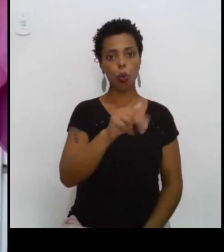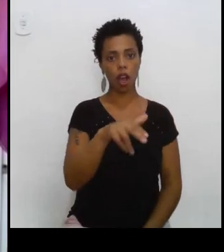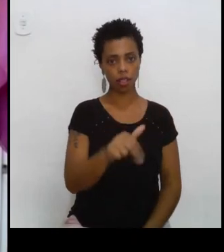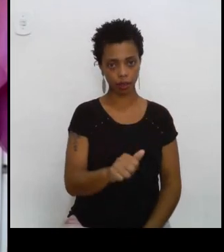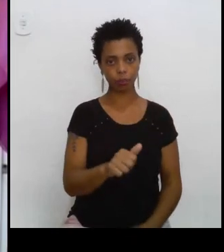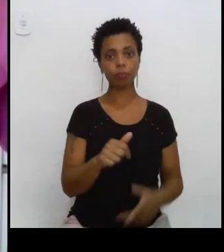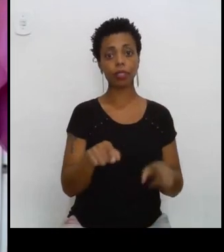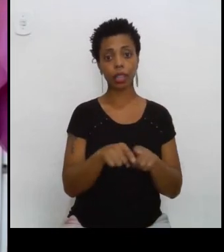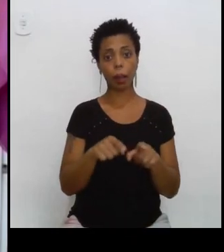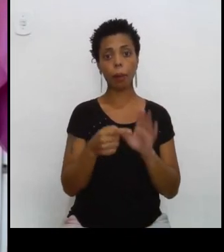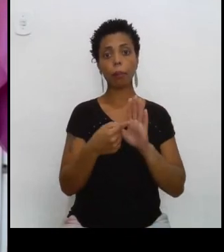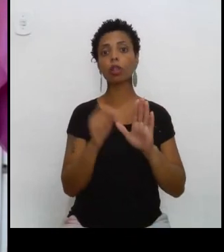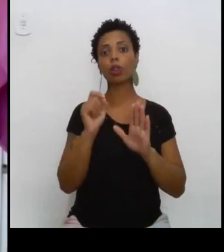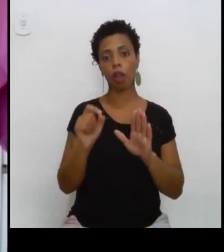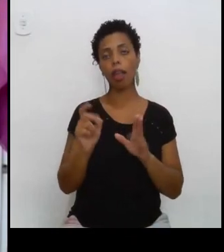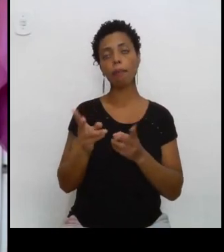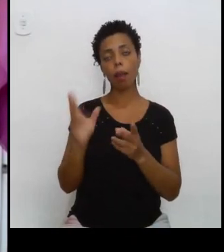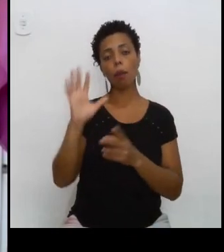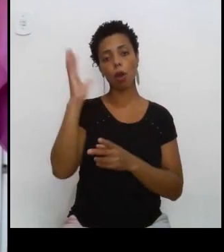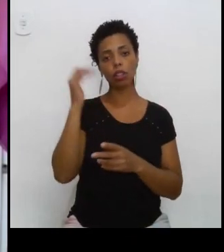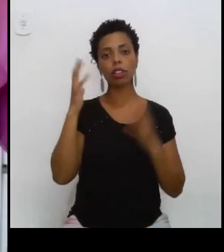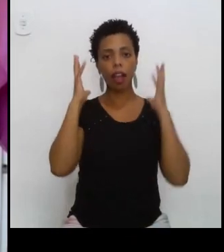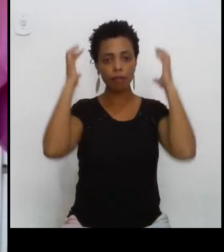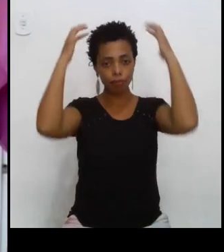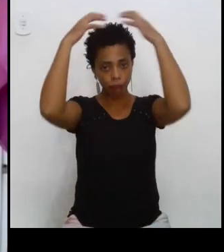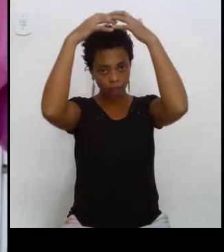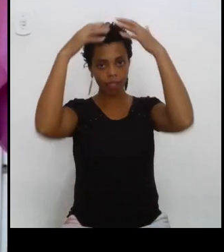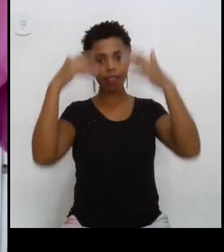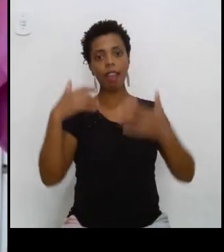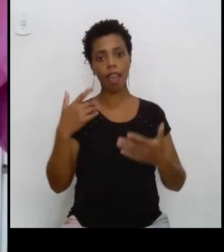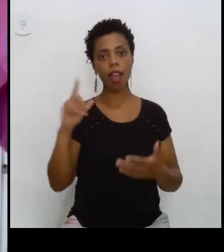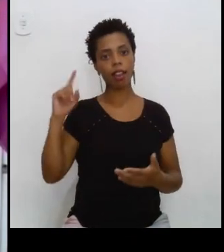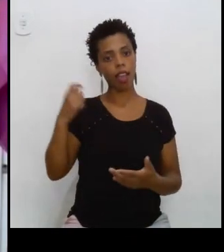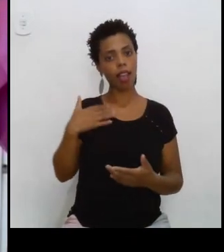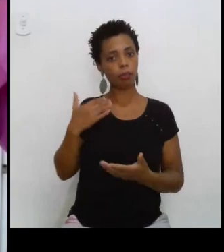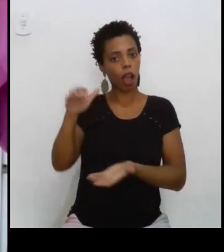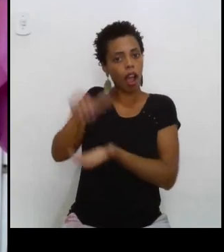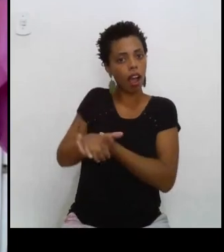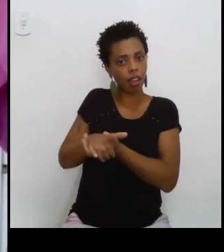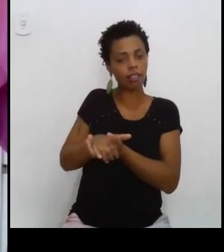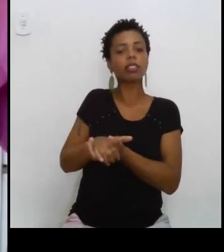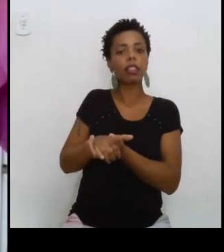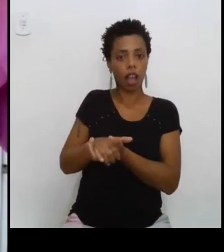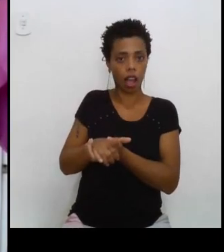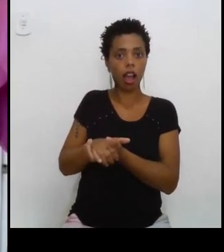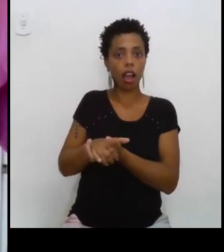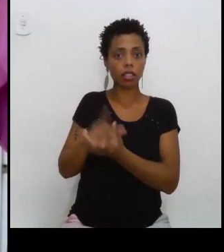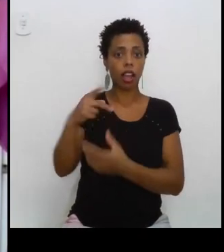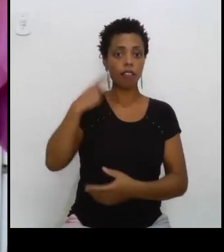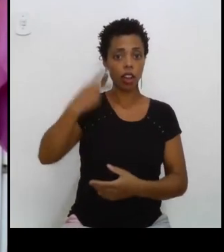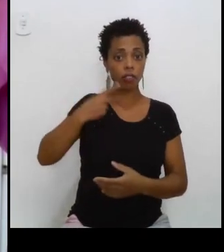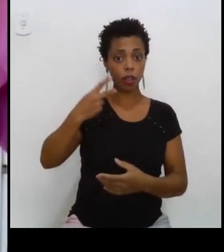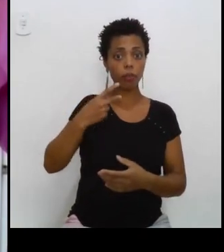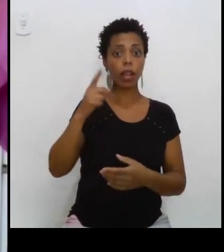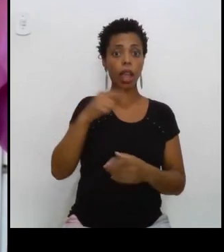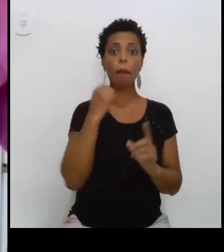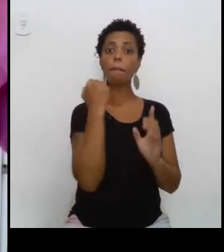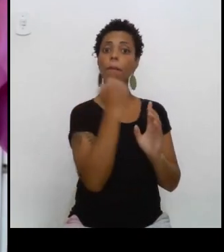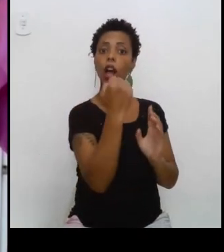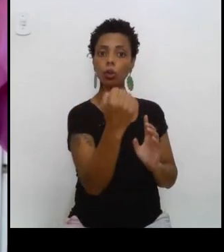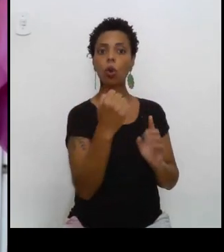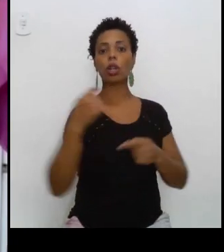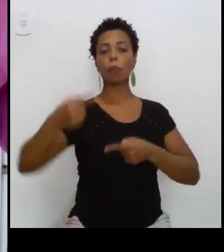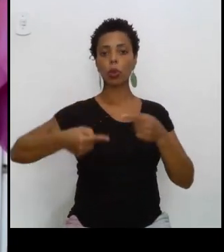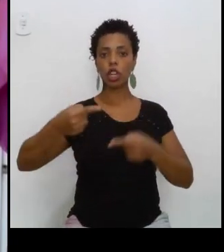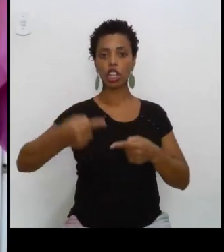caso da Mariele né a vereadora Marielle Franco era minha companheira que foi vítima de um feminicídio político deve quatro